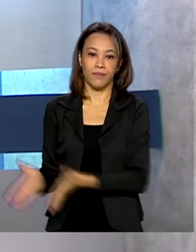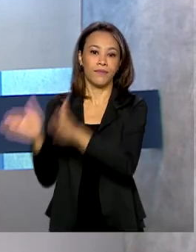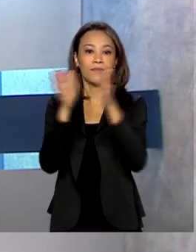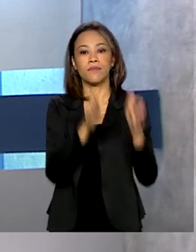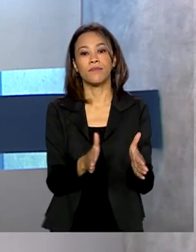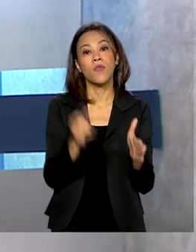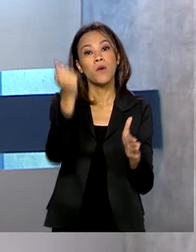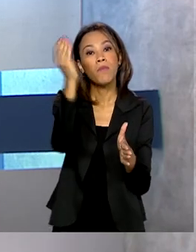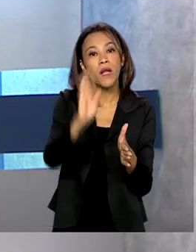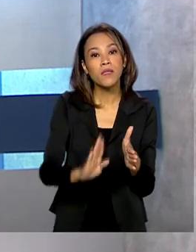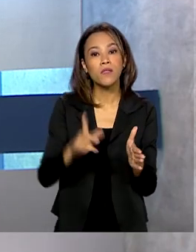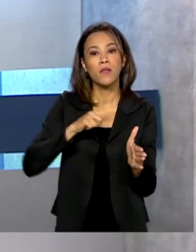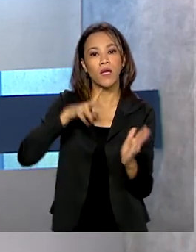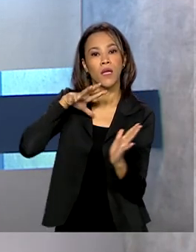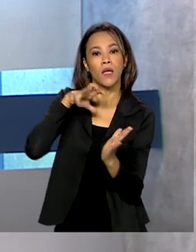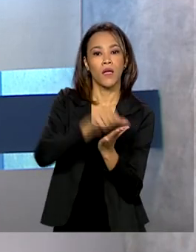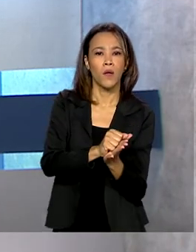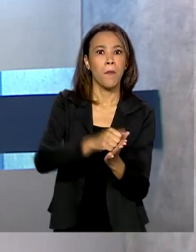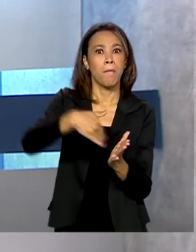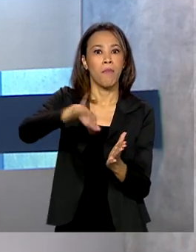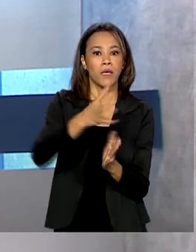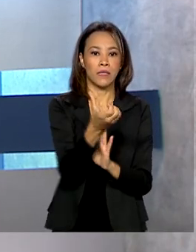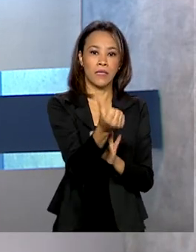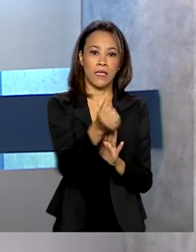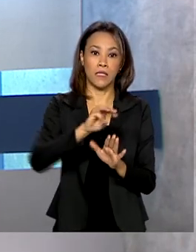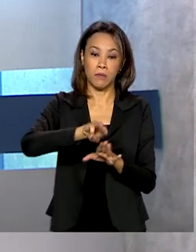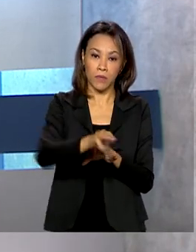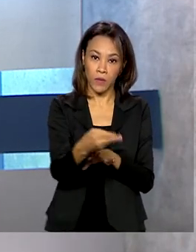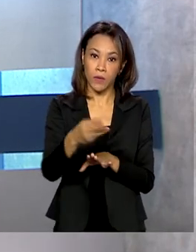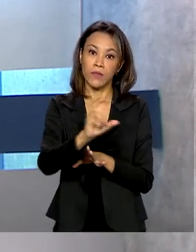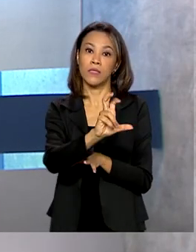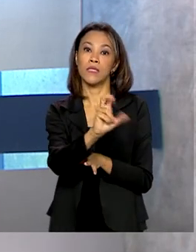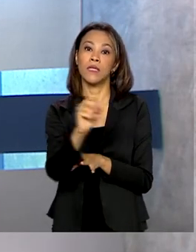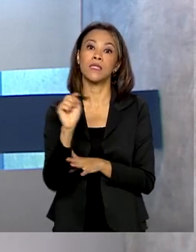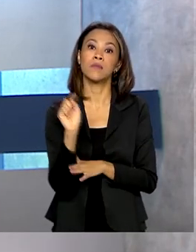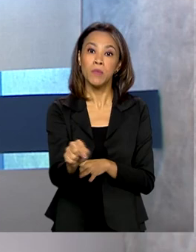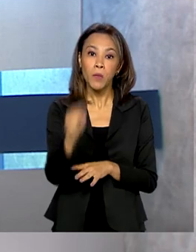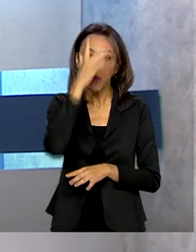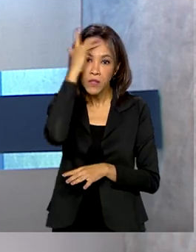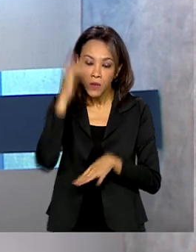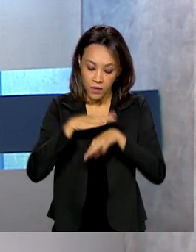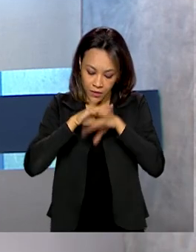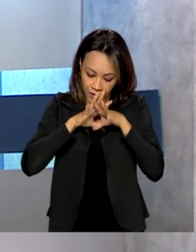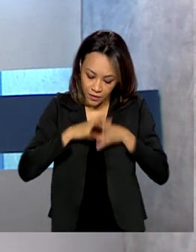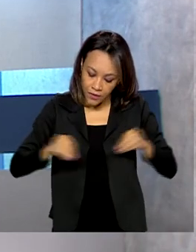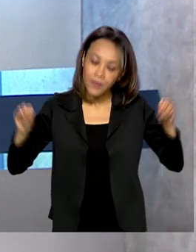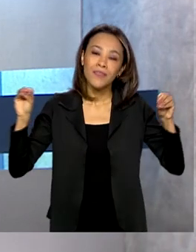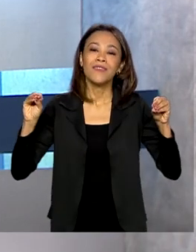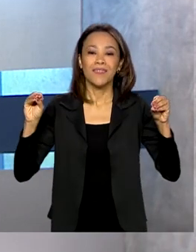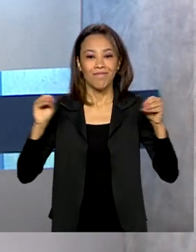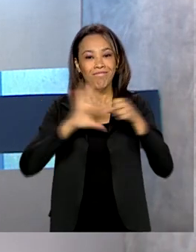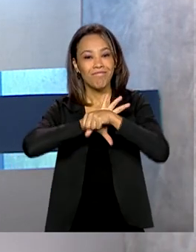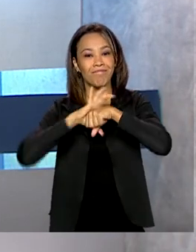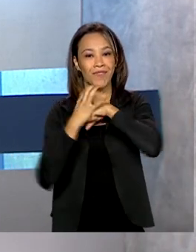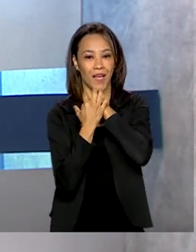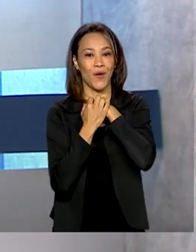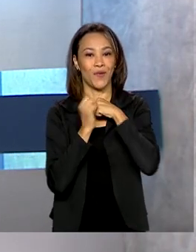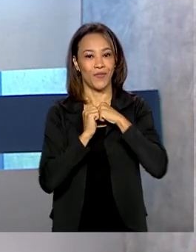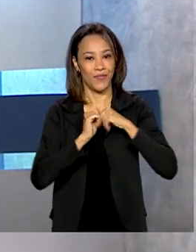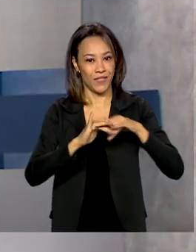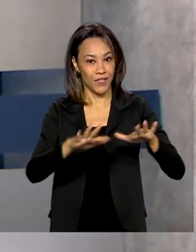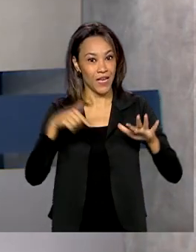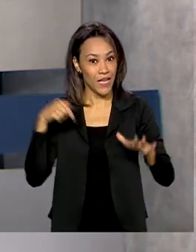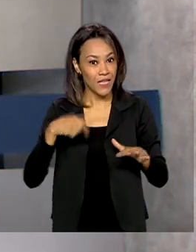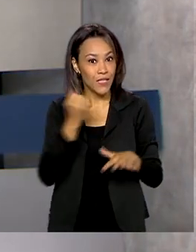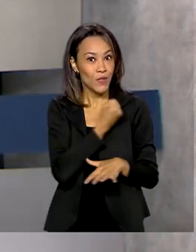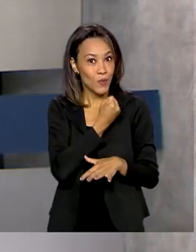Oi e o Brasil registra mais de seis milhões e quinhentos mil pessoas recuperadas da covid-19 Esse número é